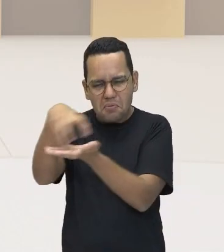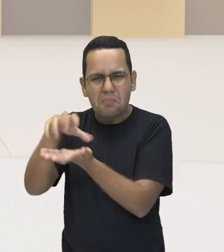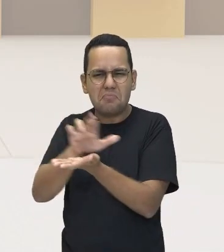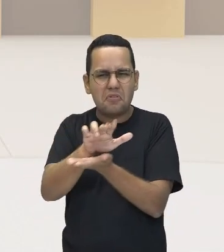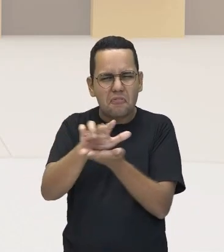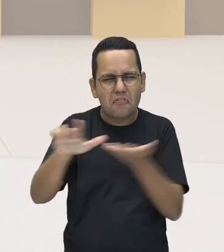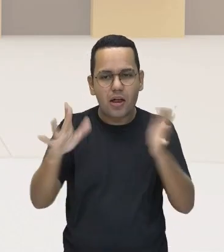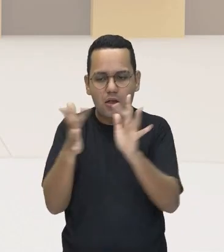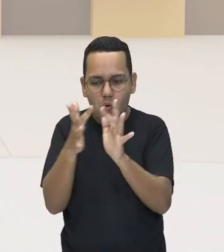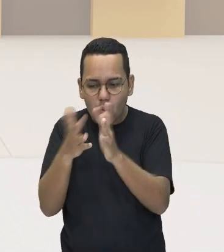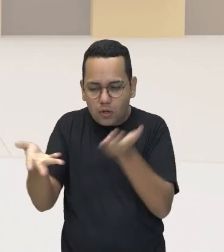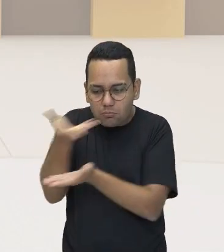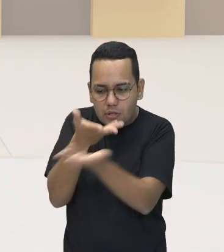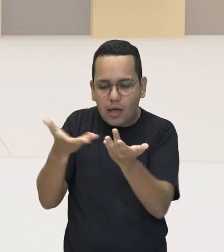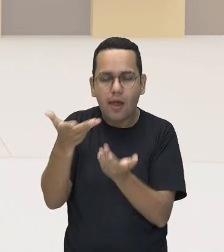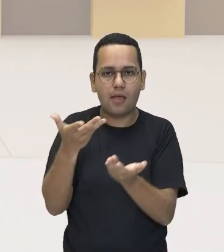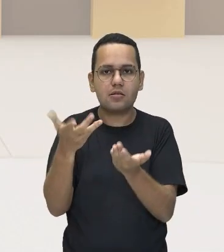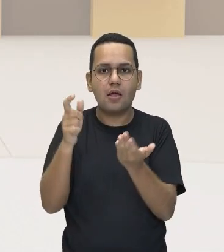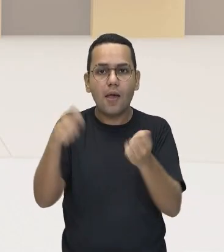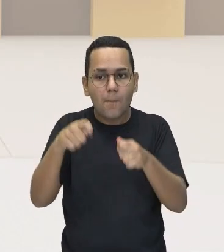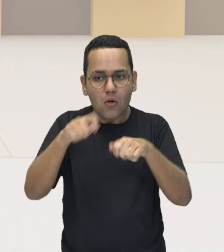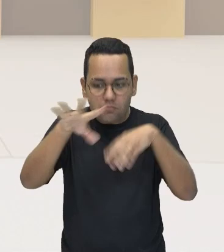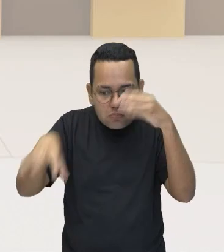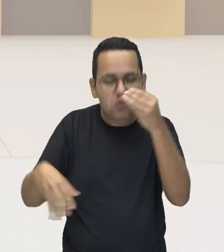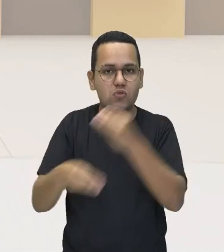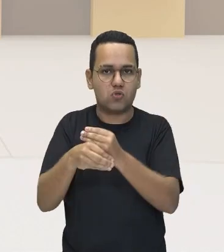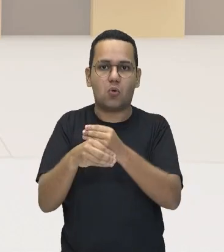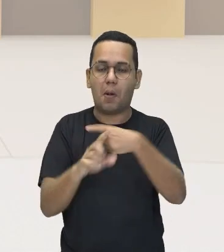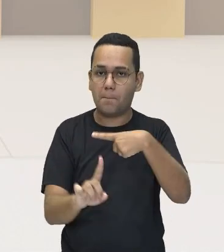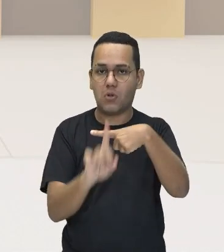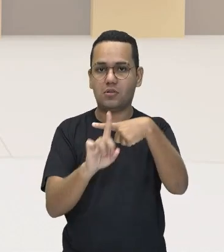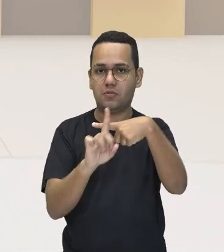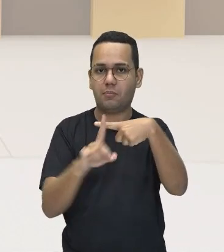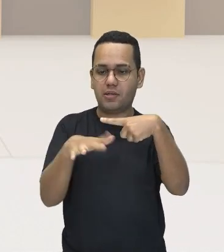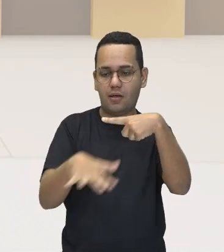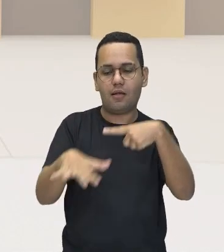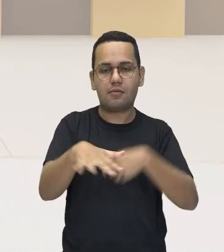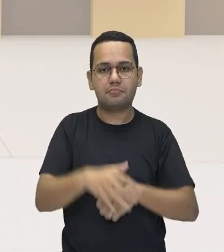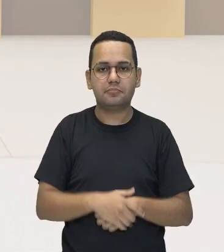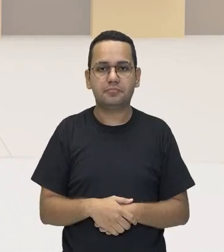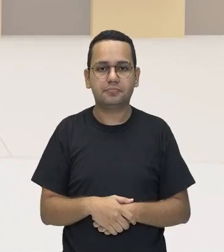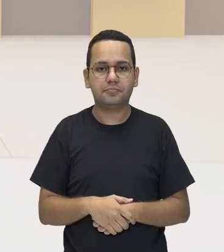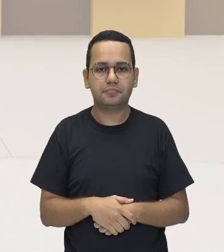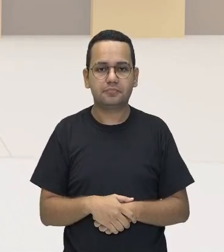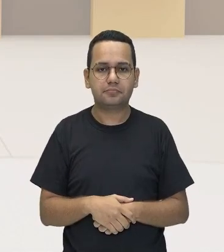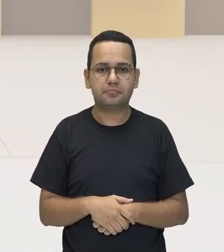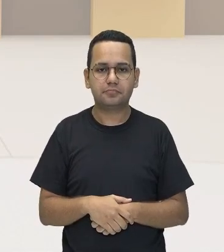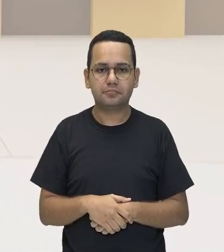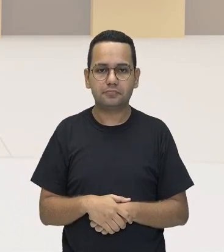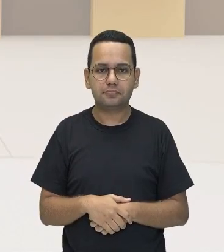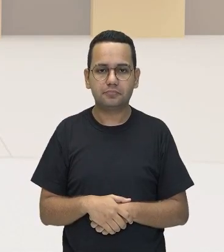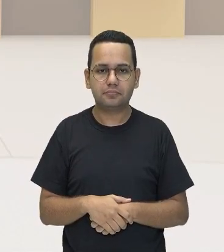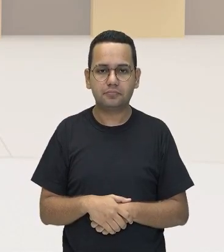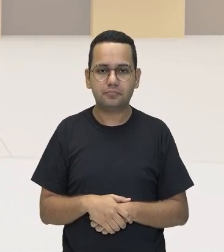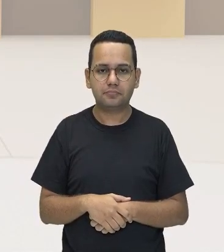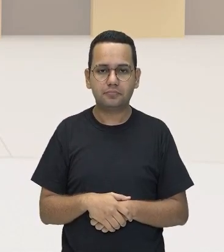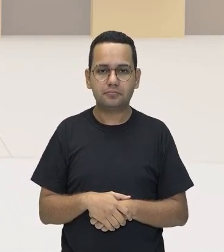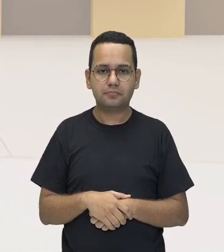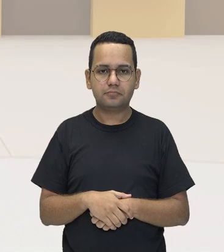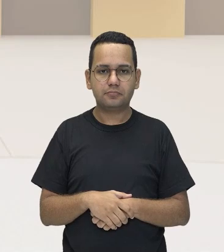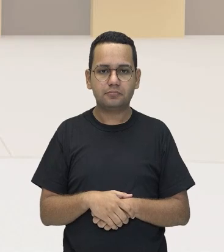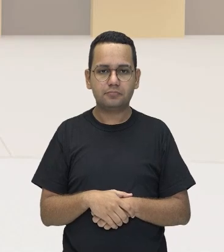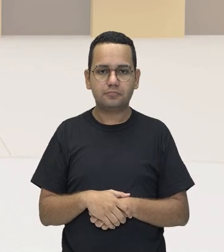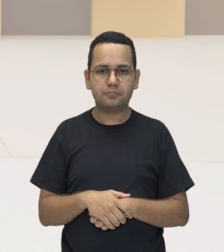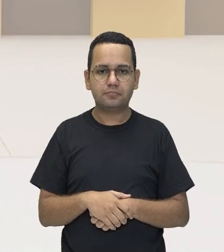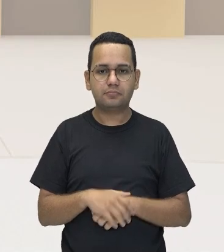desenvolvimento sustentável da nossa região. Com certeza. Só para a gente relembrar aqui, professor, olha só, aqui nós temos